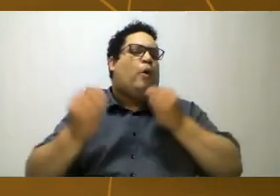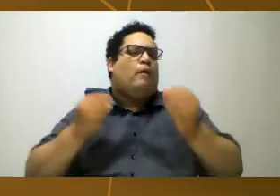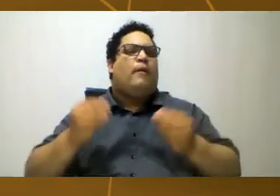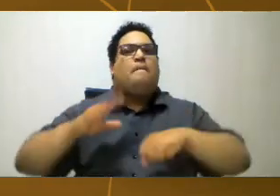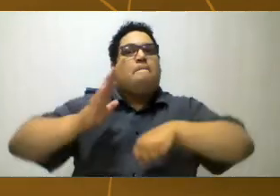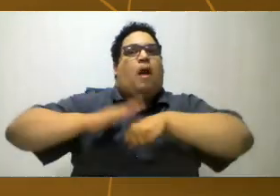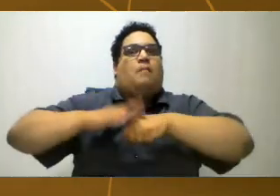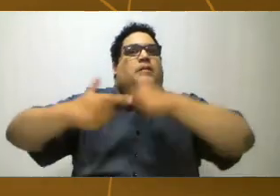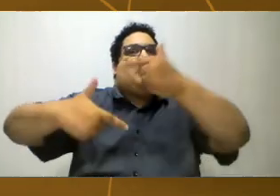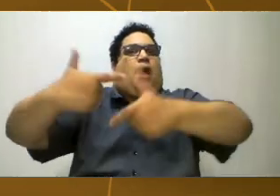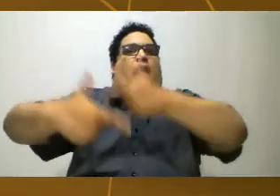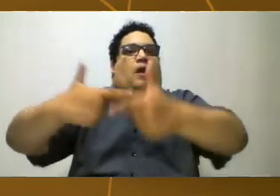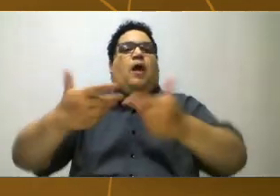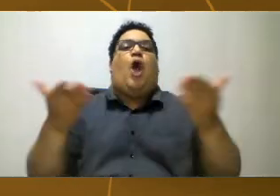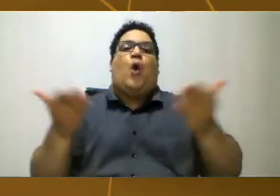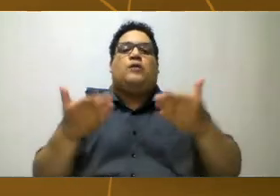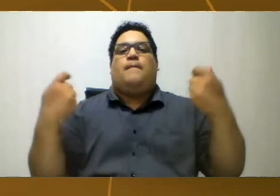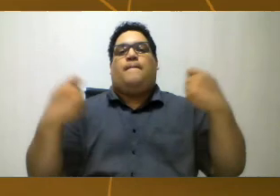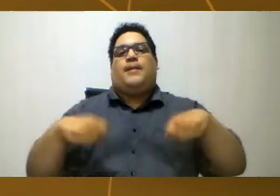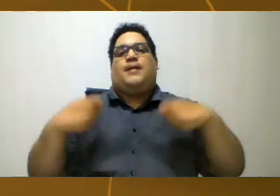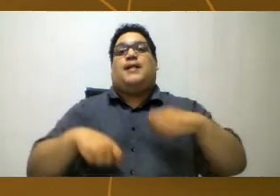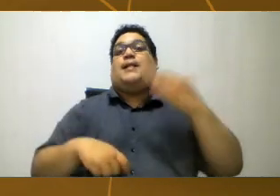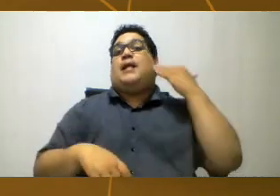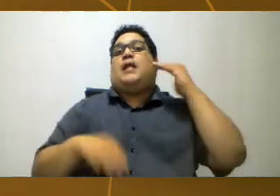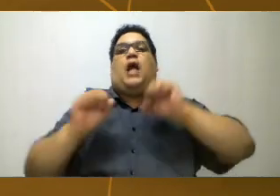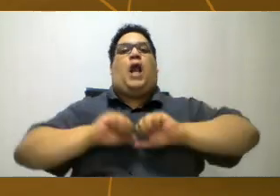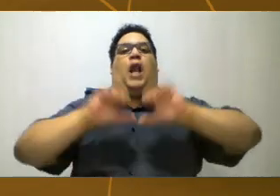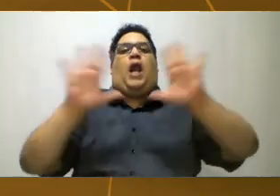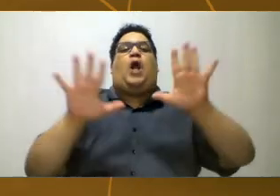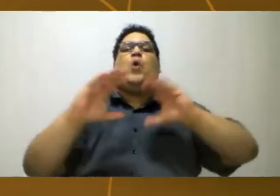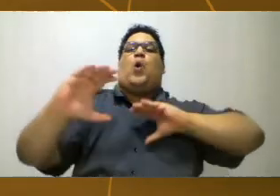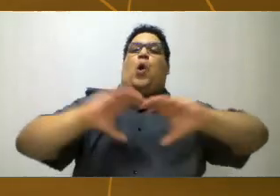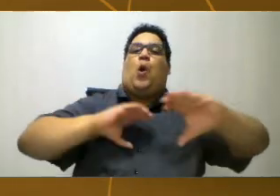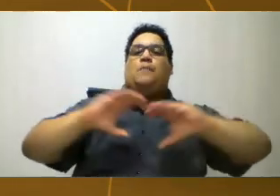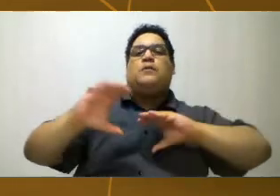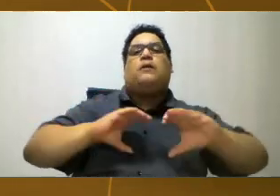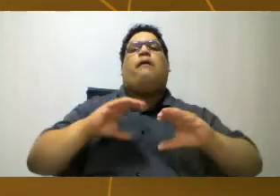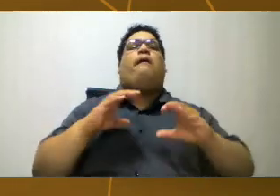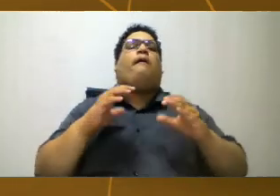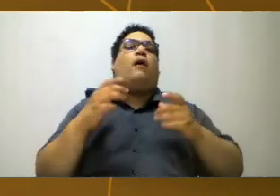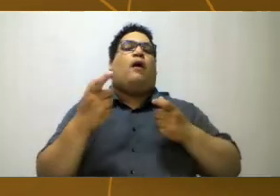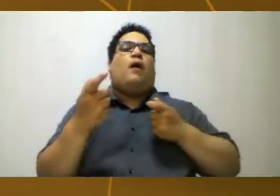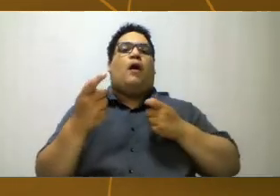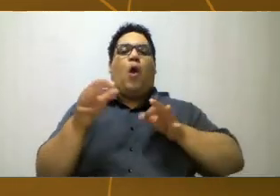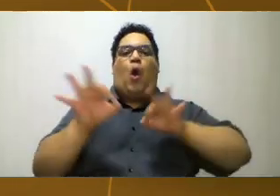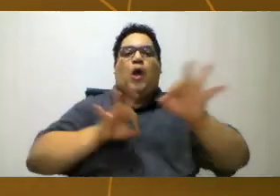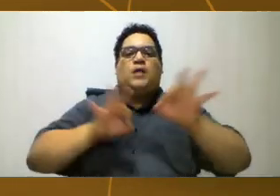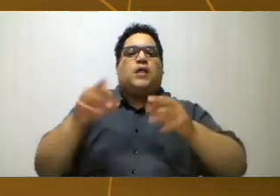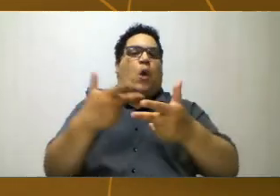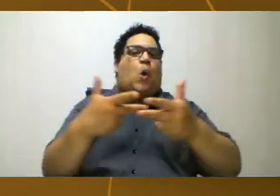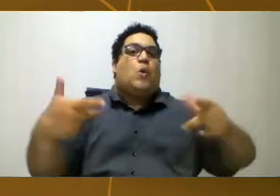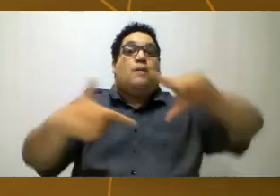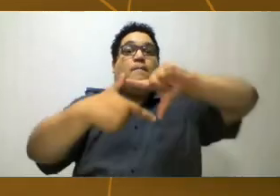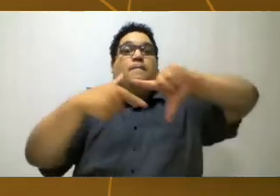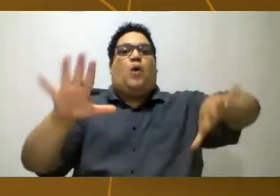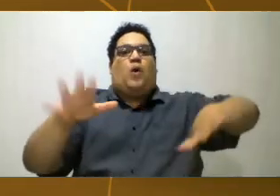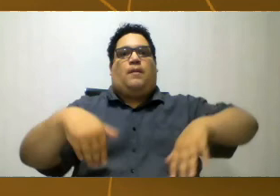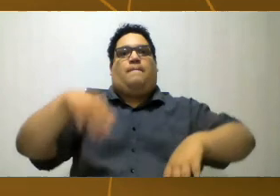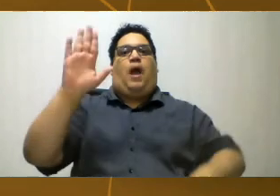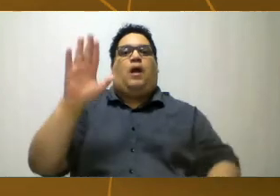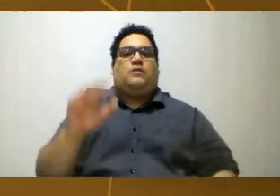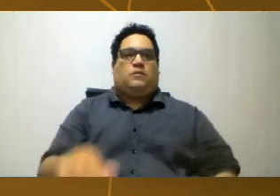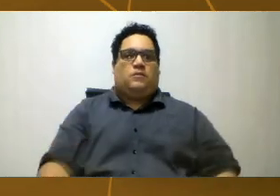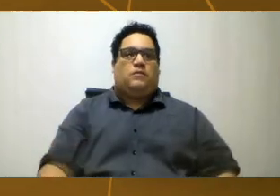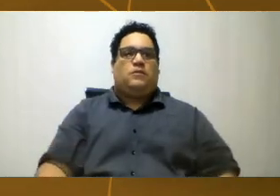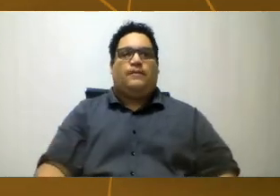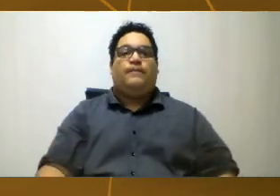massa. Hoje a pessoa já tem que entender um pouco mais de comunicação, de mexer com coisas mais modernas, né? E além